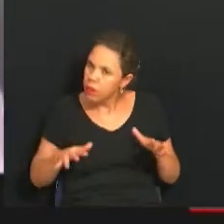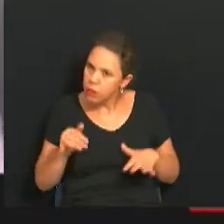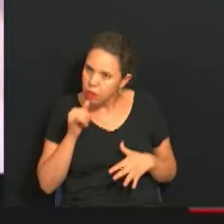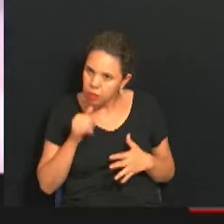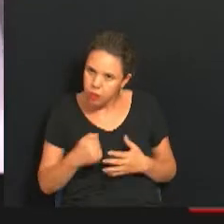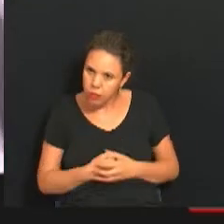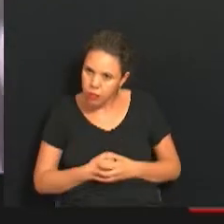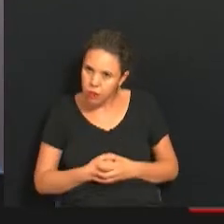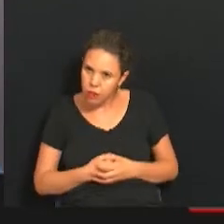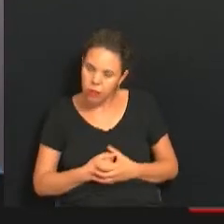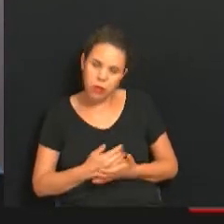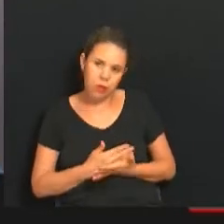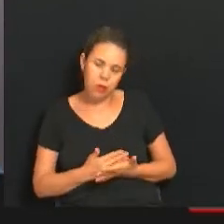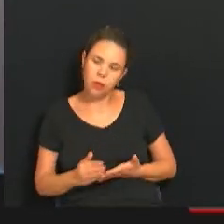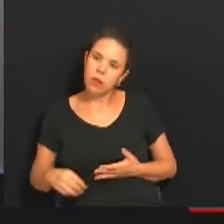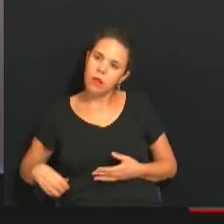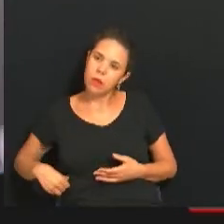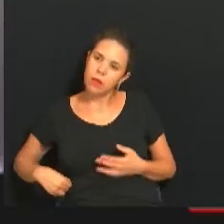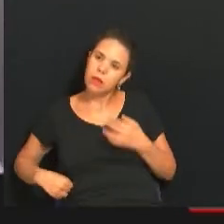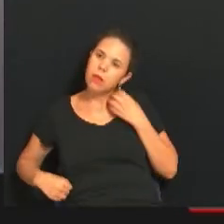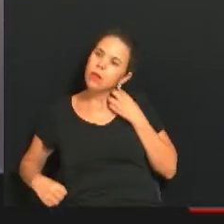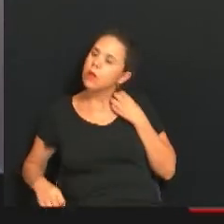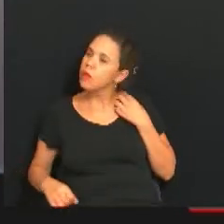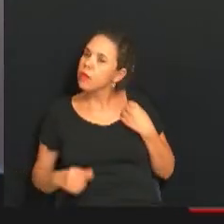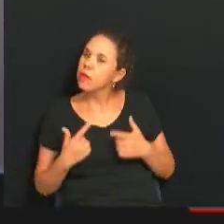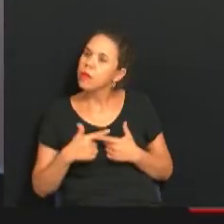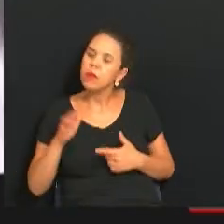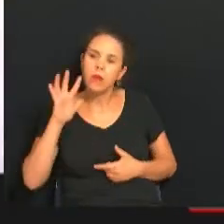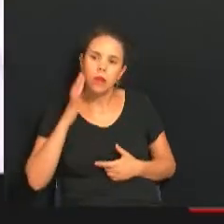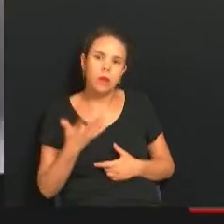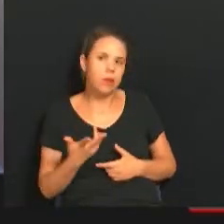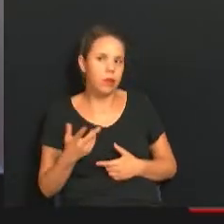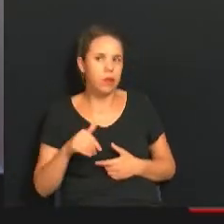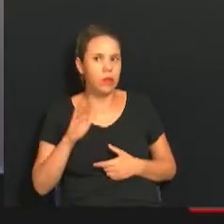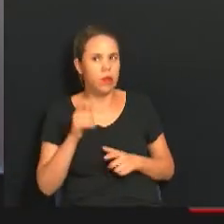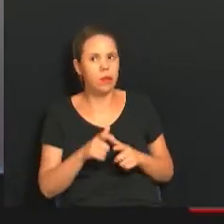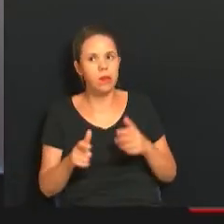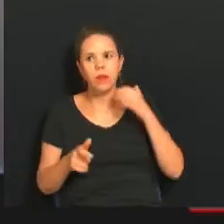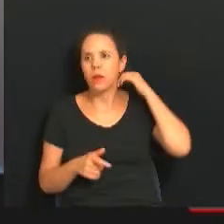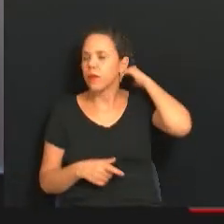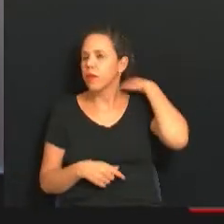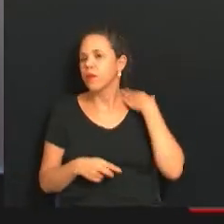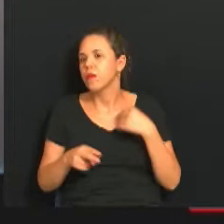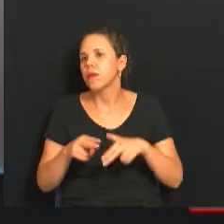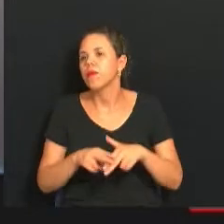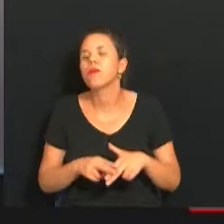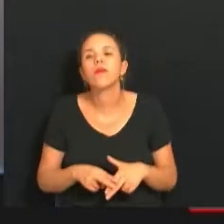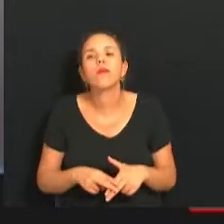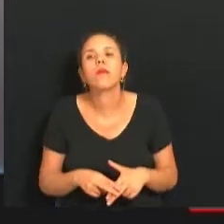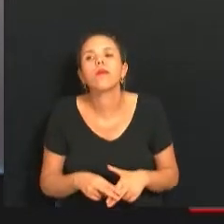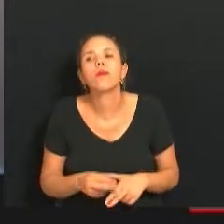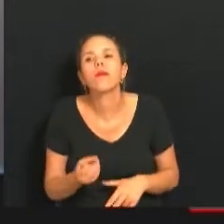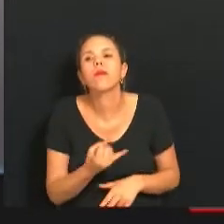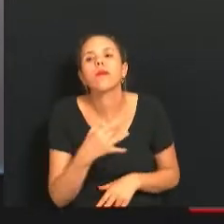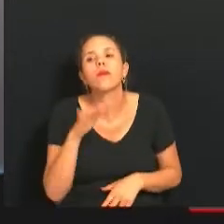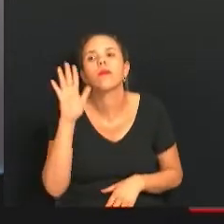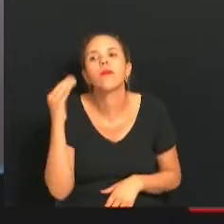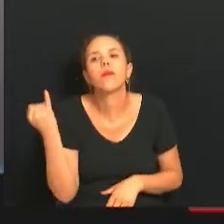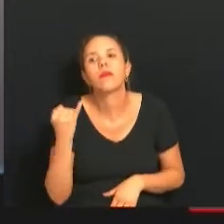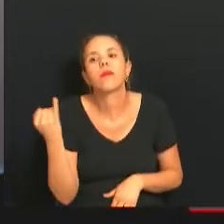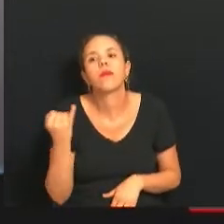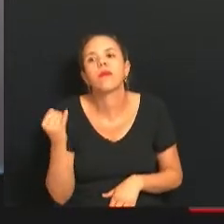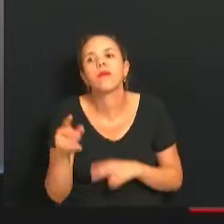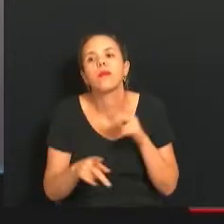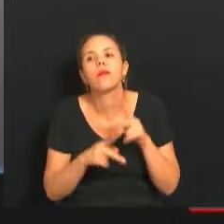elas começaram a envolver efeitos muito maiores em cima de uma parcela muito significativa da